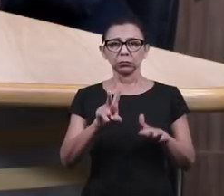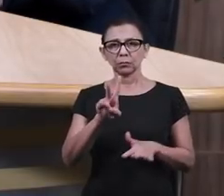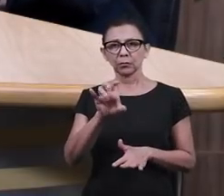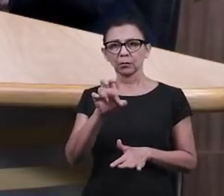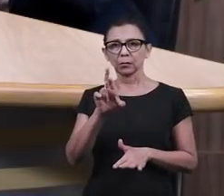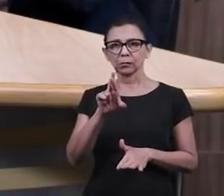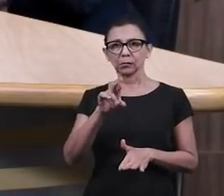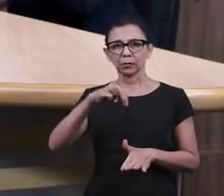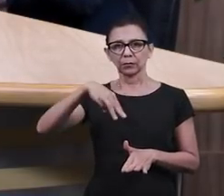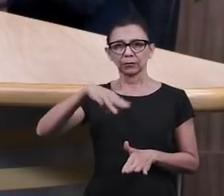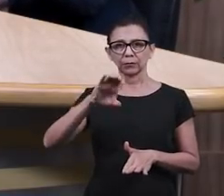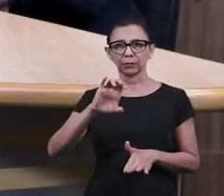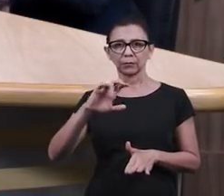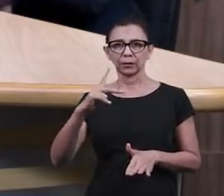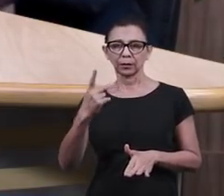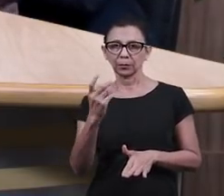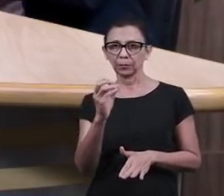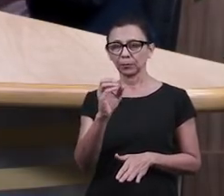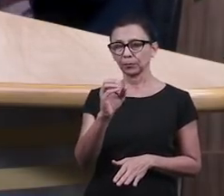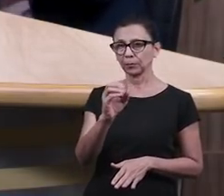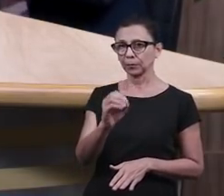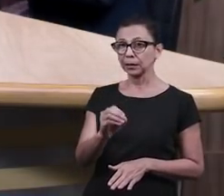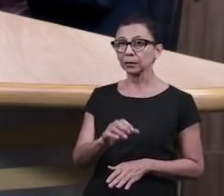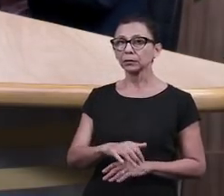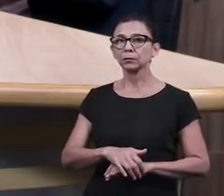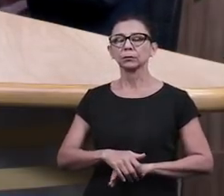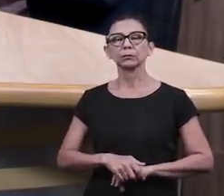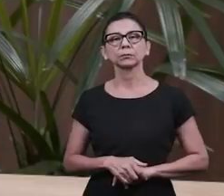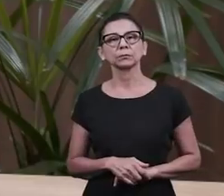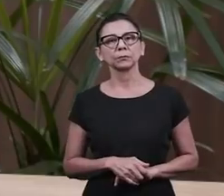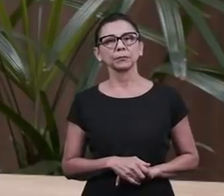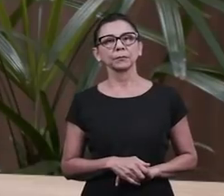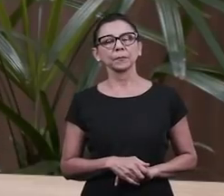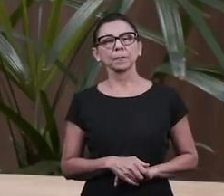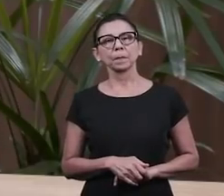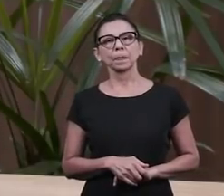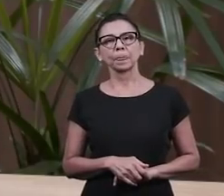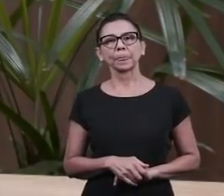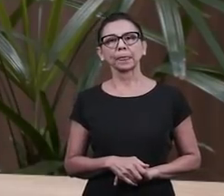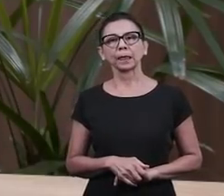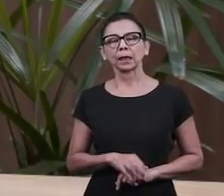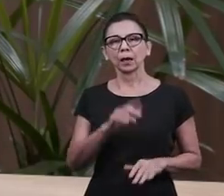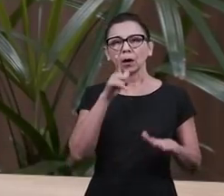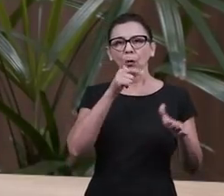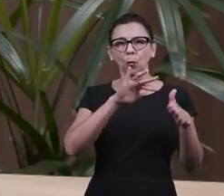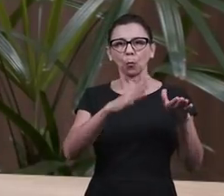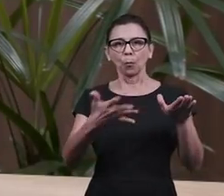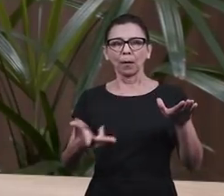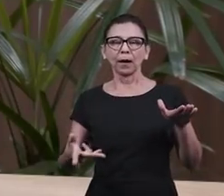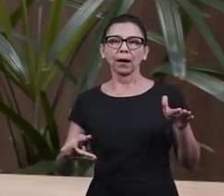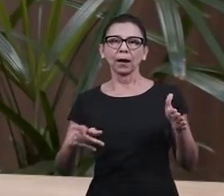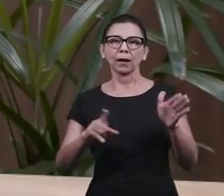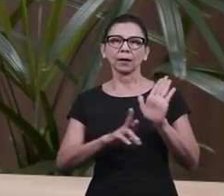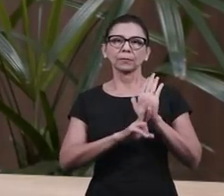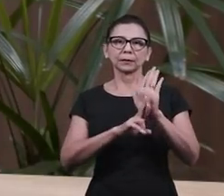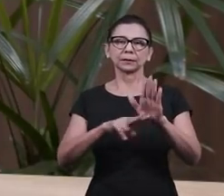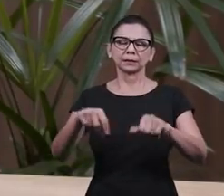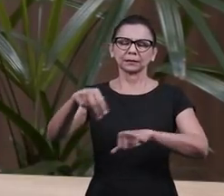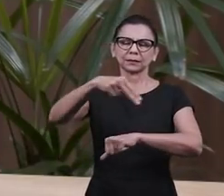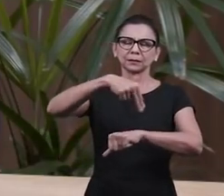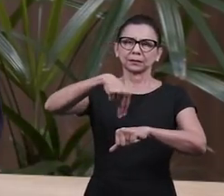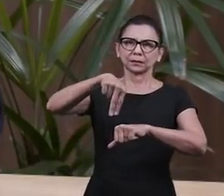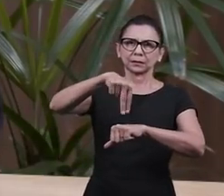palavra, simboliza as nações. Foi a expressão que o anjo falou com João no Apocalipse. Eu não me lembro se é capítulo 19,